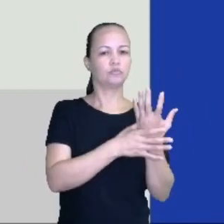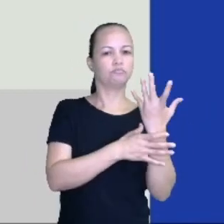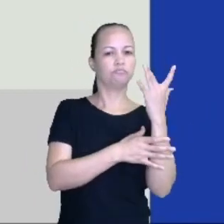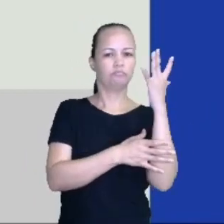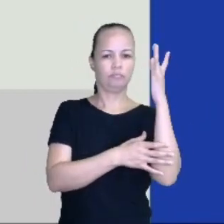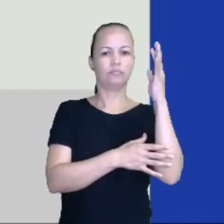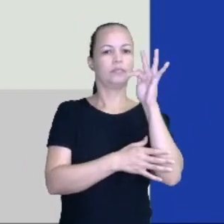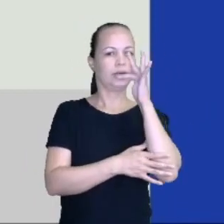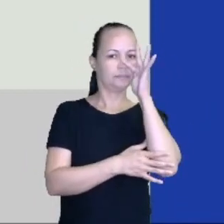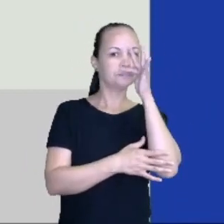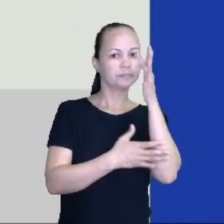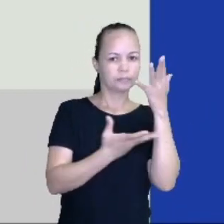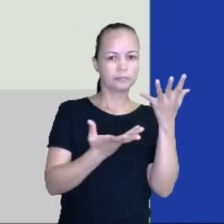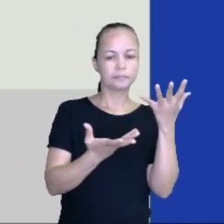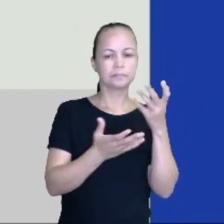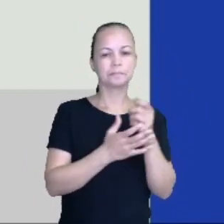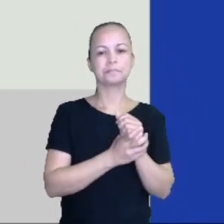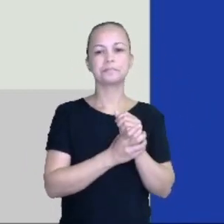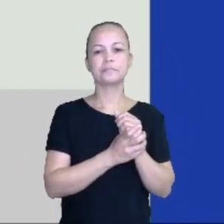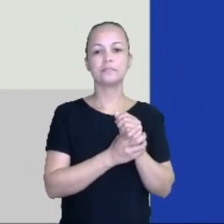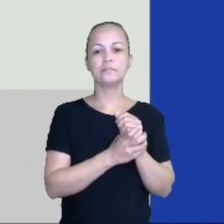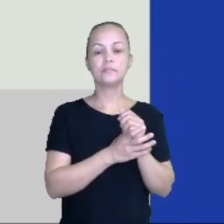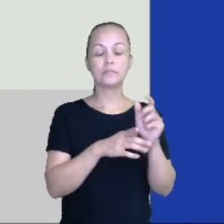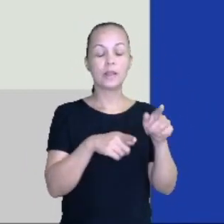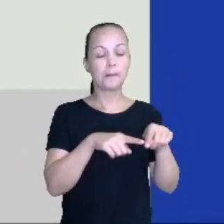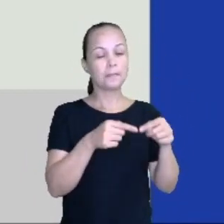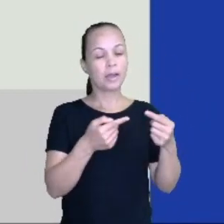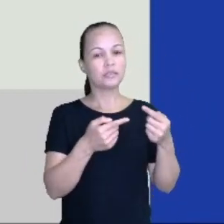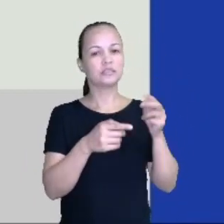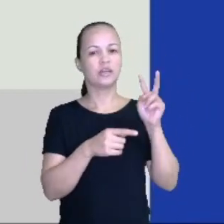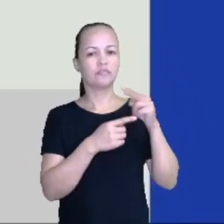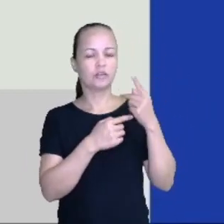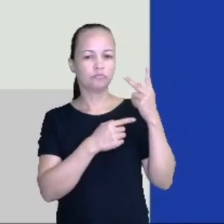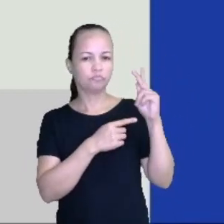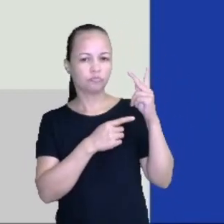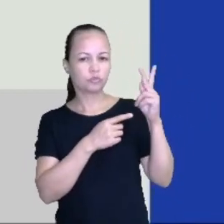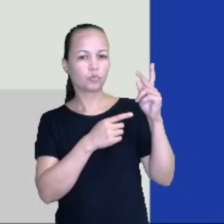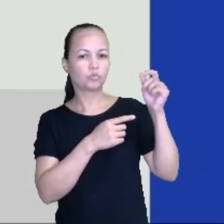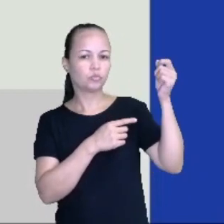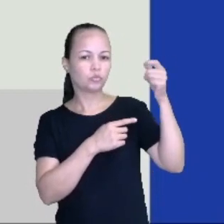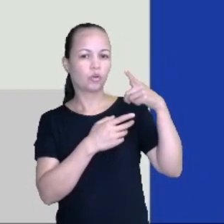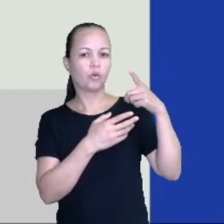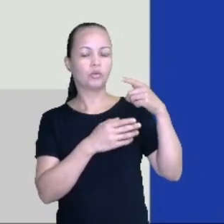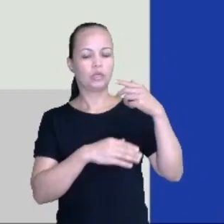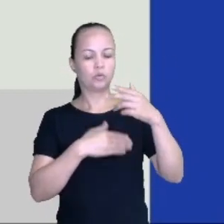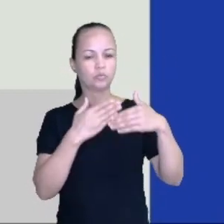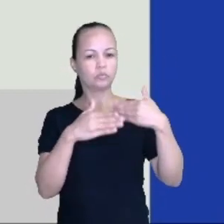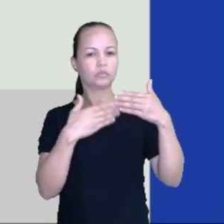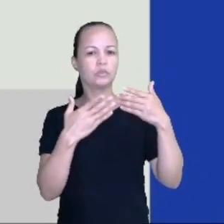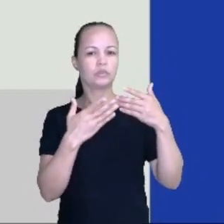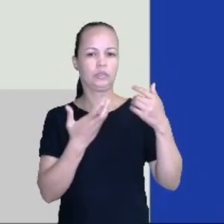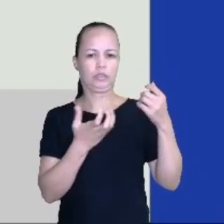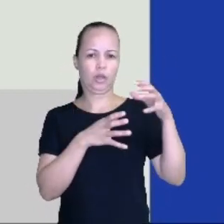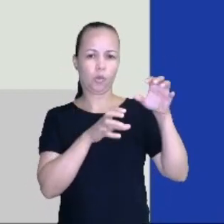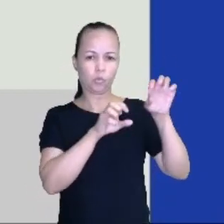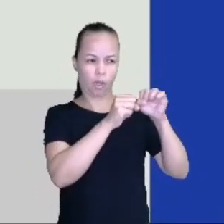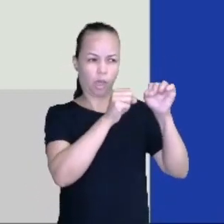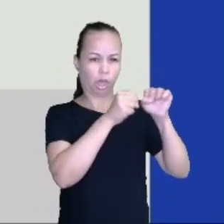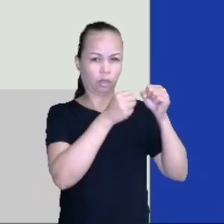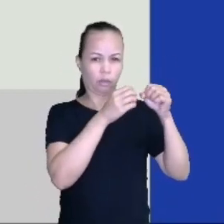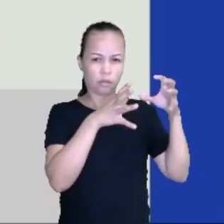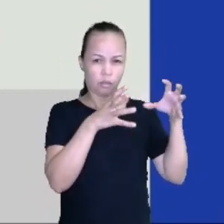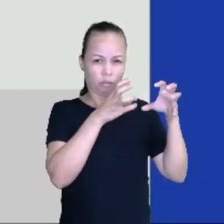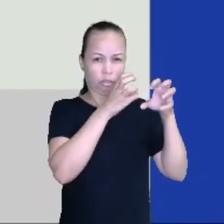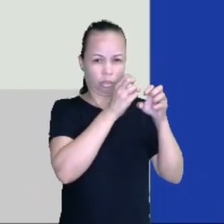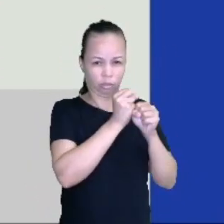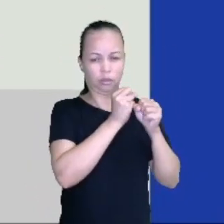crescem, mas através dele que nós utilizamos, essa utilização não faz com que o sol se acabe. Já